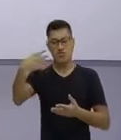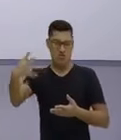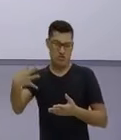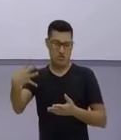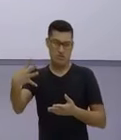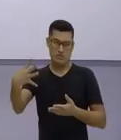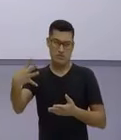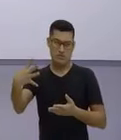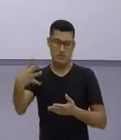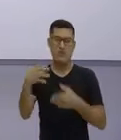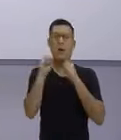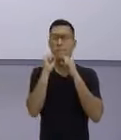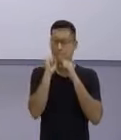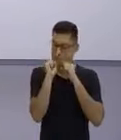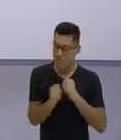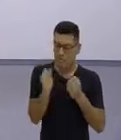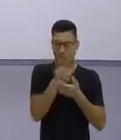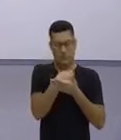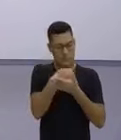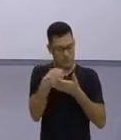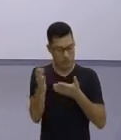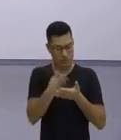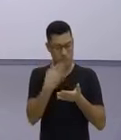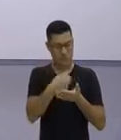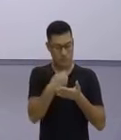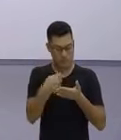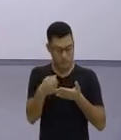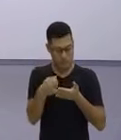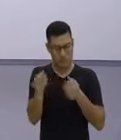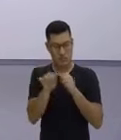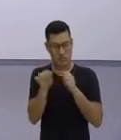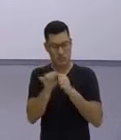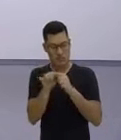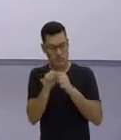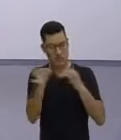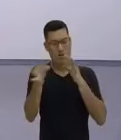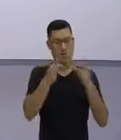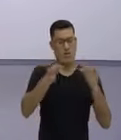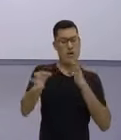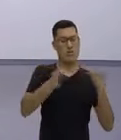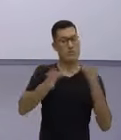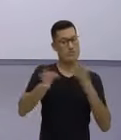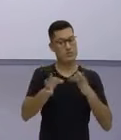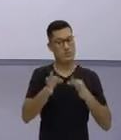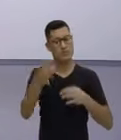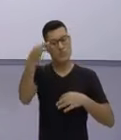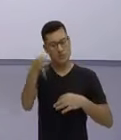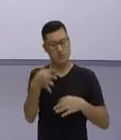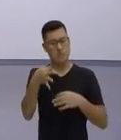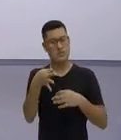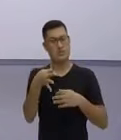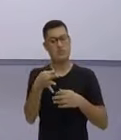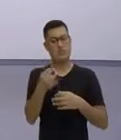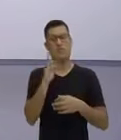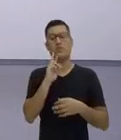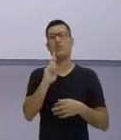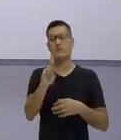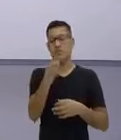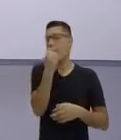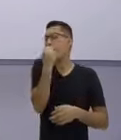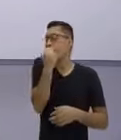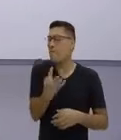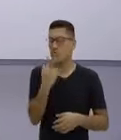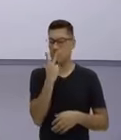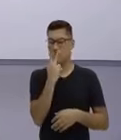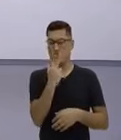tu pode registrar já isso aí e faz esse exercício, monta as potências de 2 para treinar isso aí, tá? Tu vai ver que são resultados que vão estar aparecendo